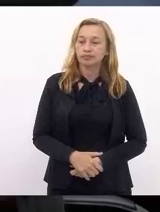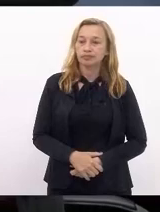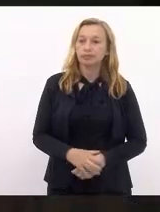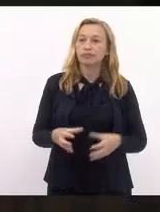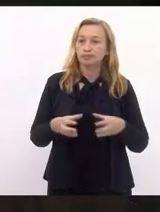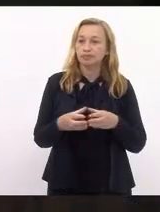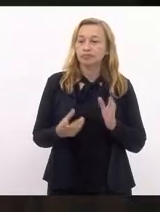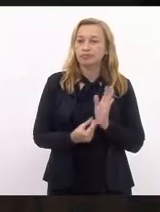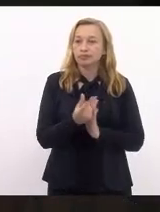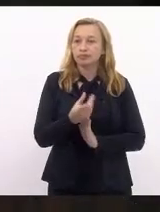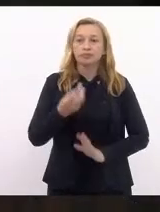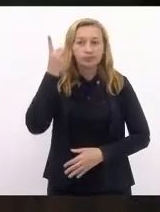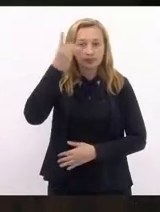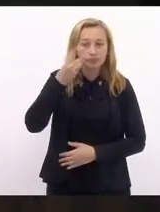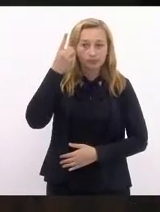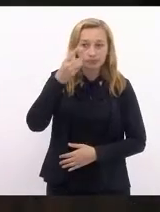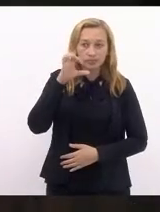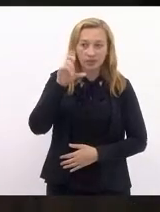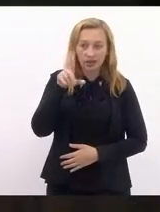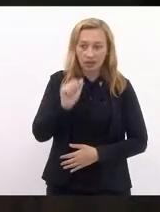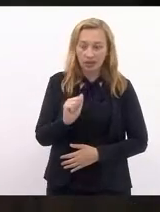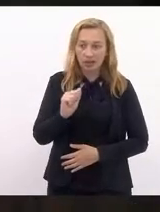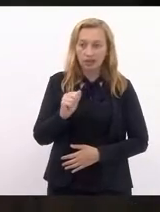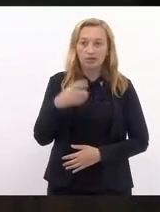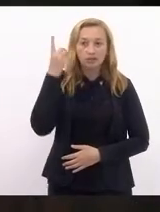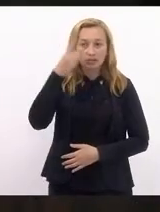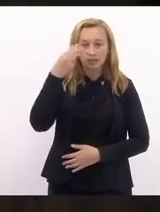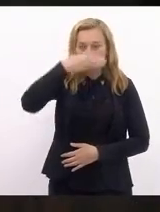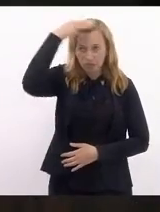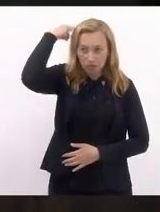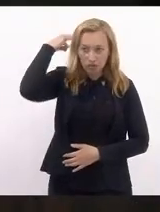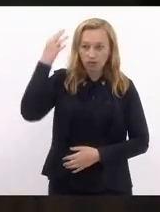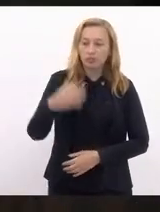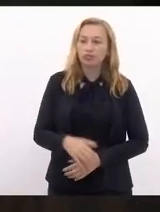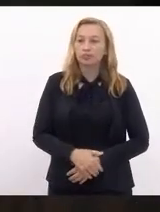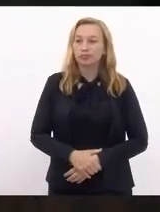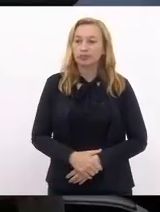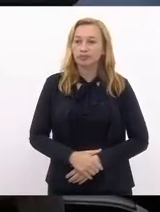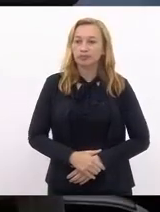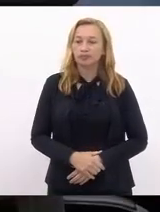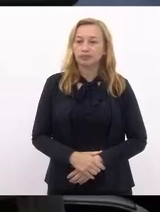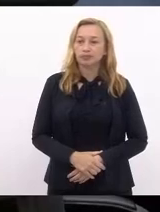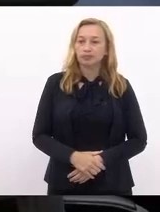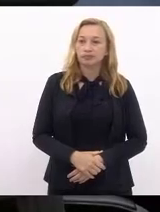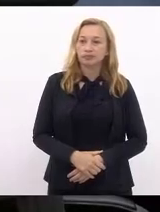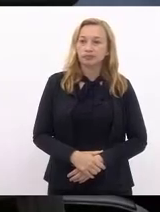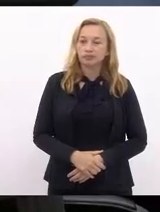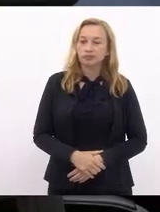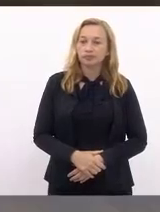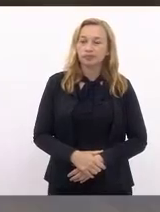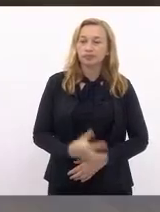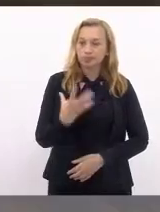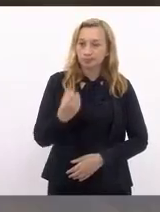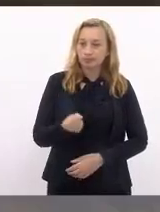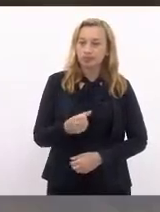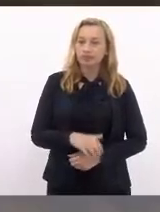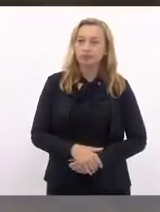e pela comissão de orçamento que tá do mas canela e tal do Márcio Pacheco tá favorável